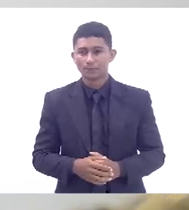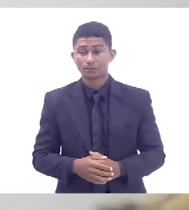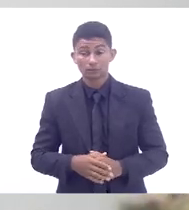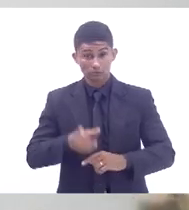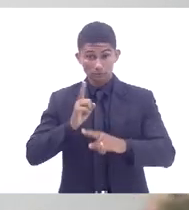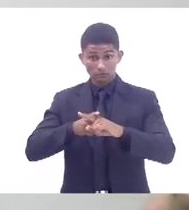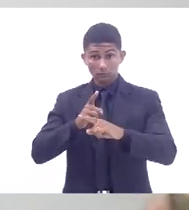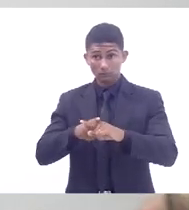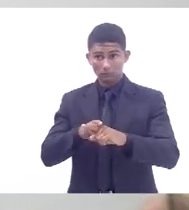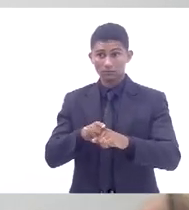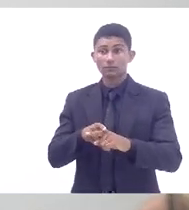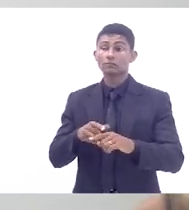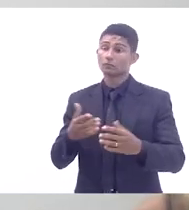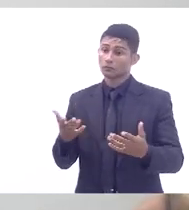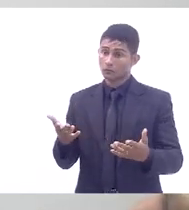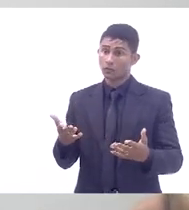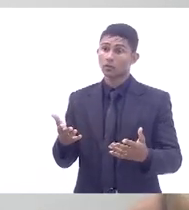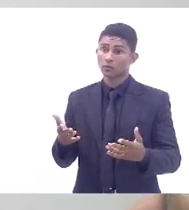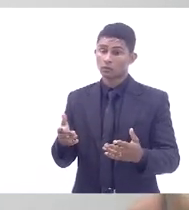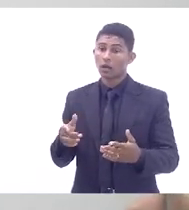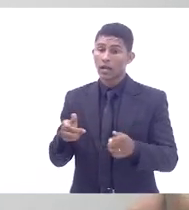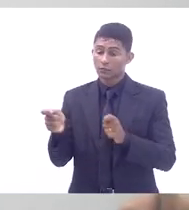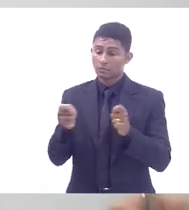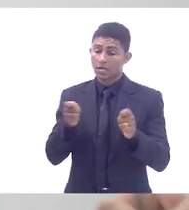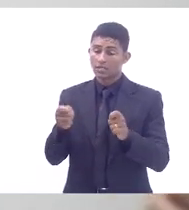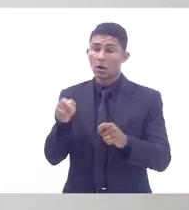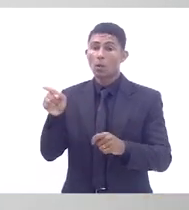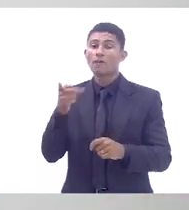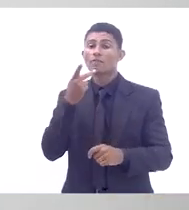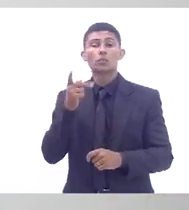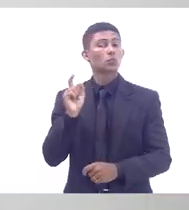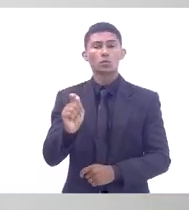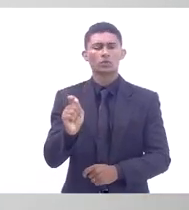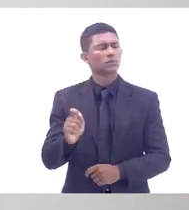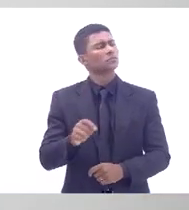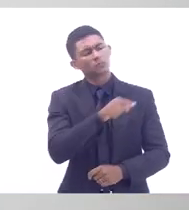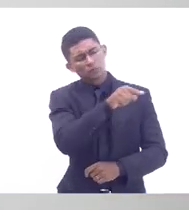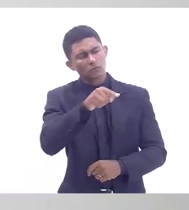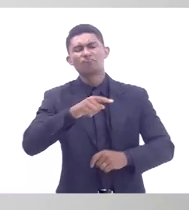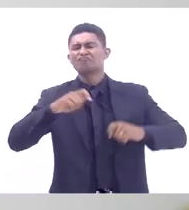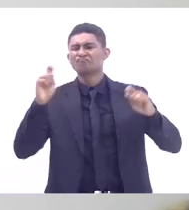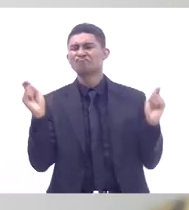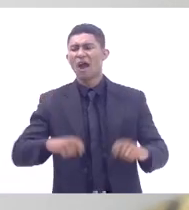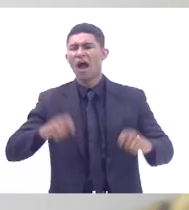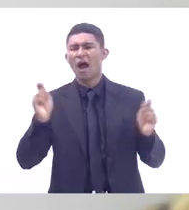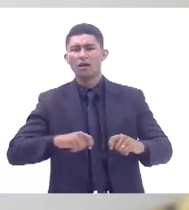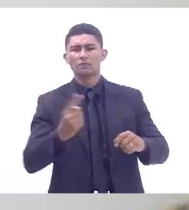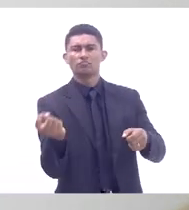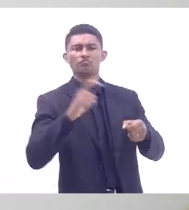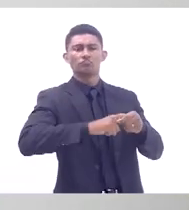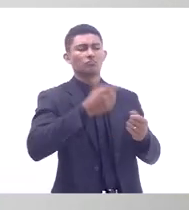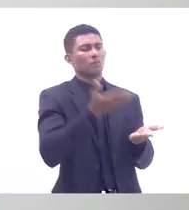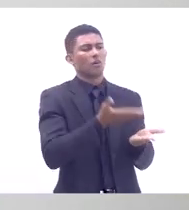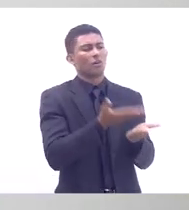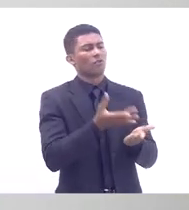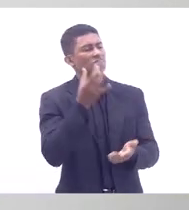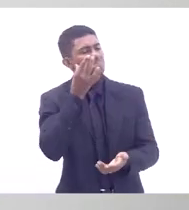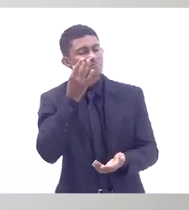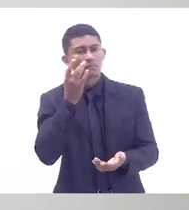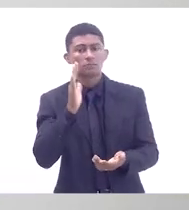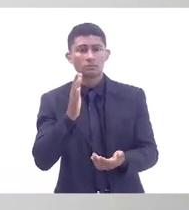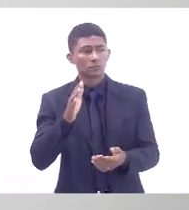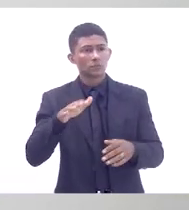justificativa da nossa administração de que e se condições quando todos sabia que não